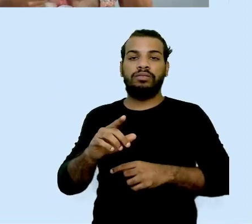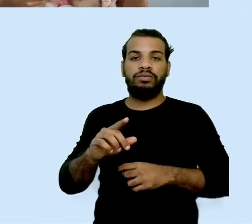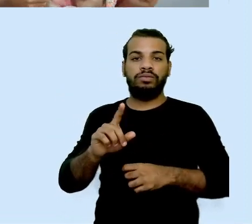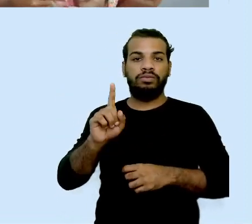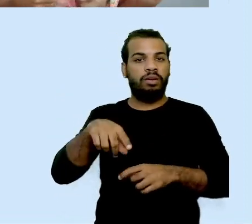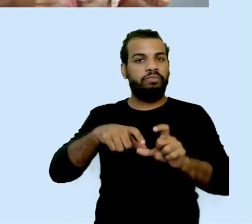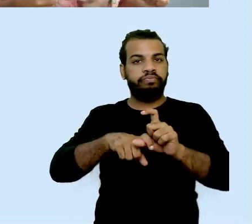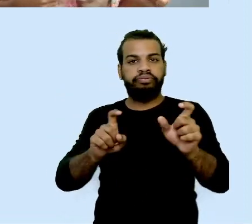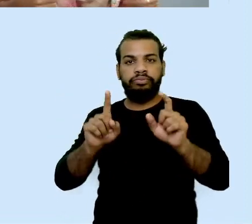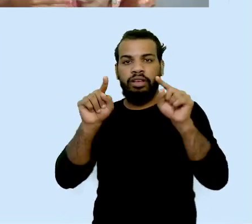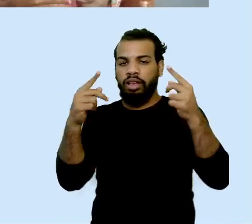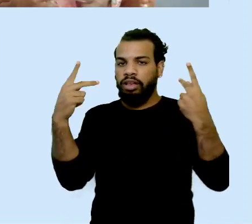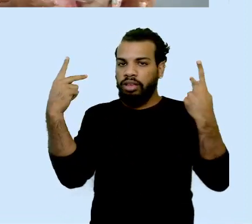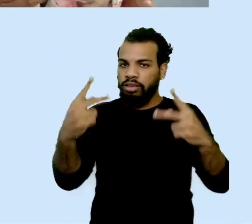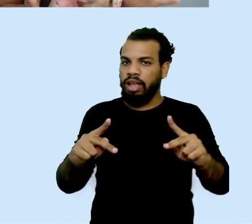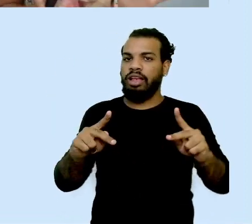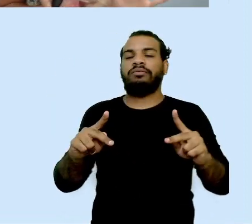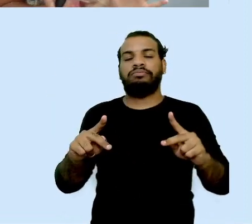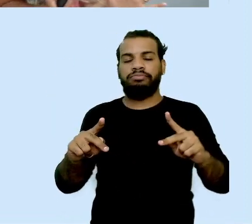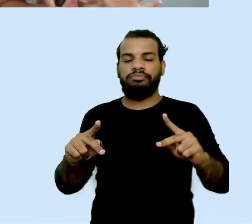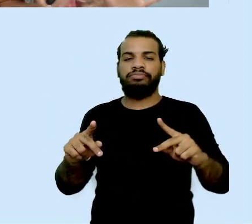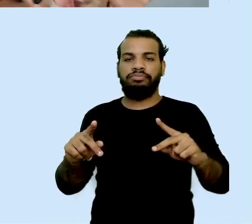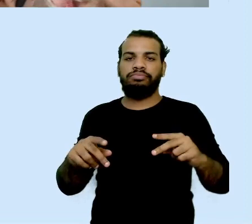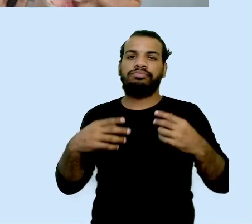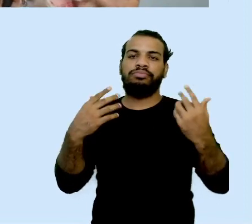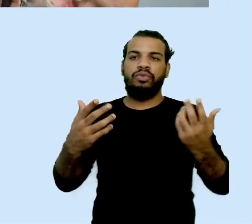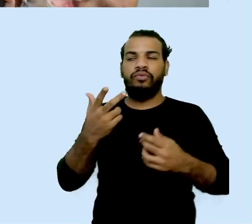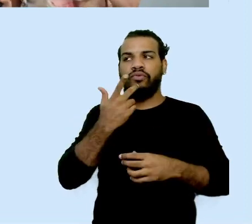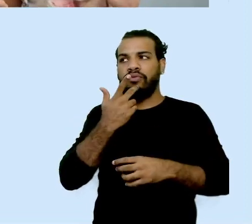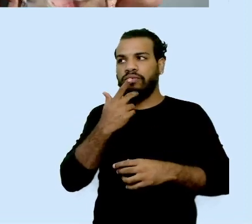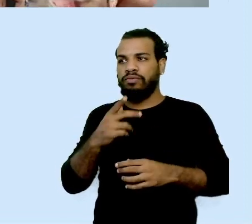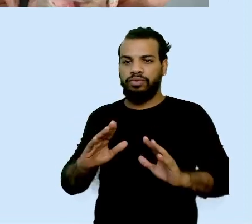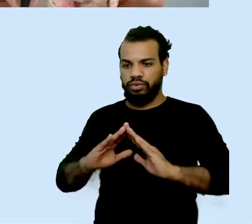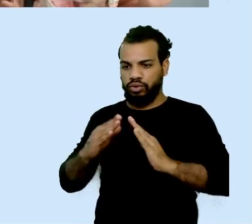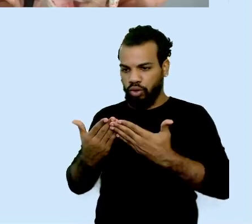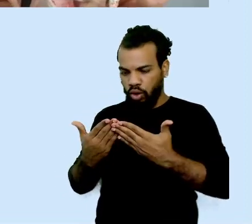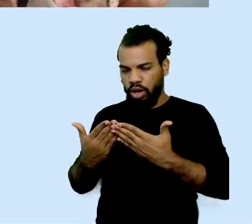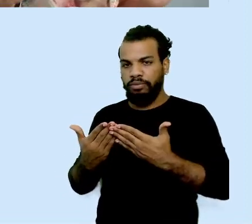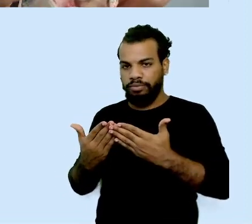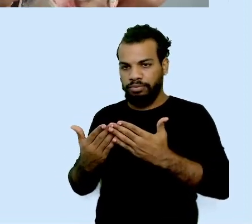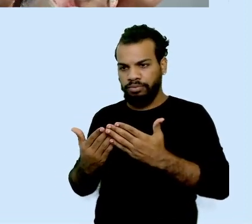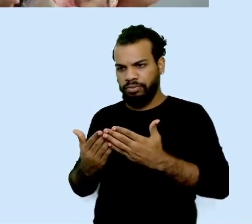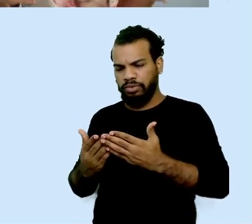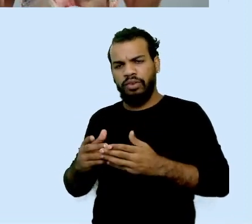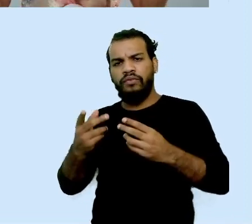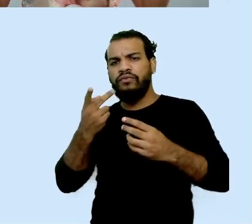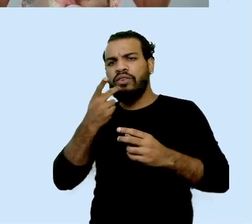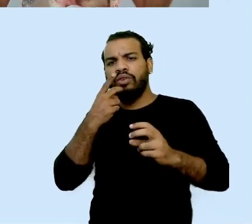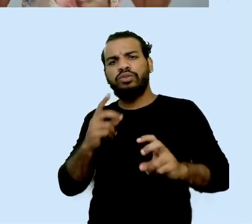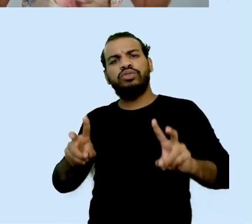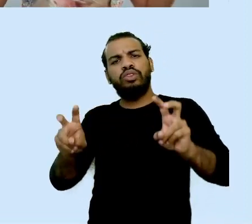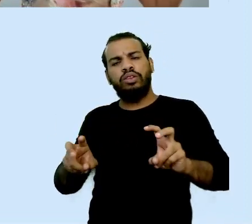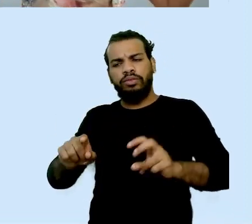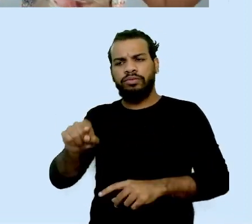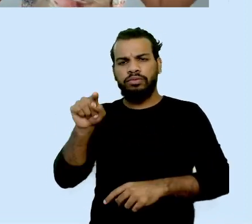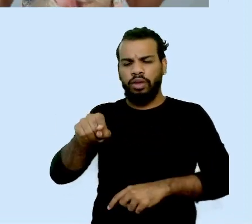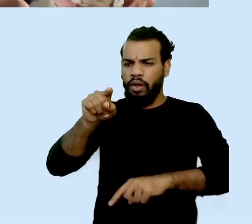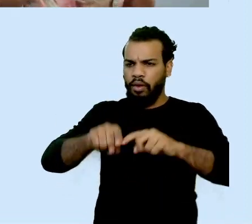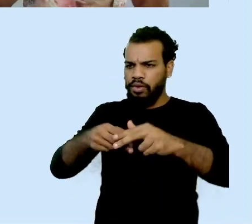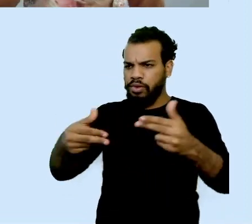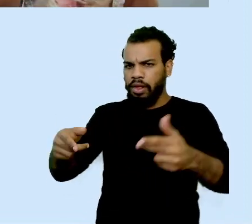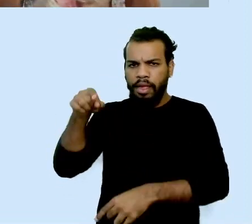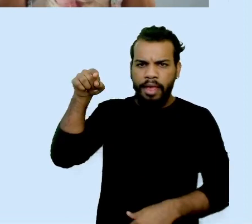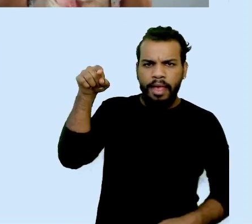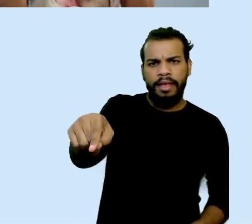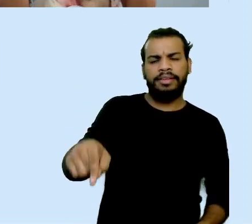maneira independente daquilo que procura ilustrar. Então, quando a gente fala para uma escola de composição, a gente está falando desses elementos que